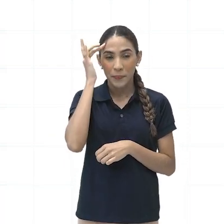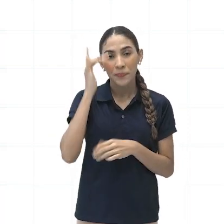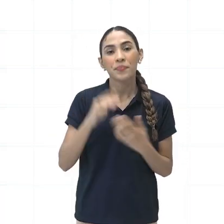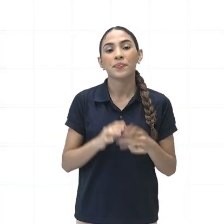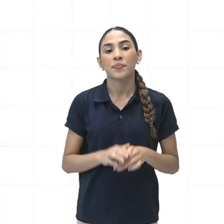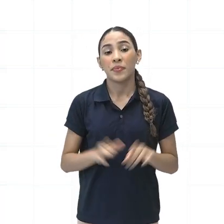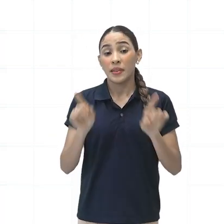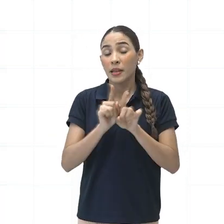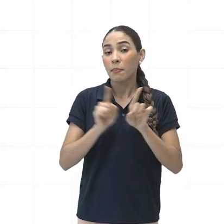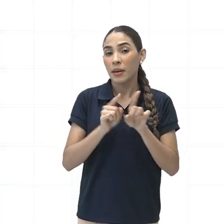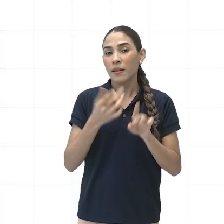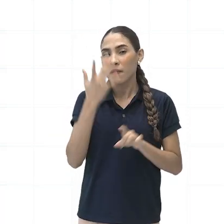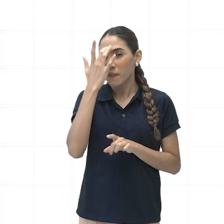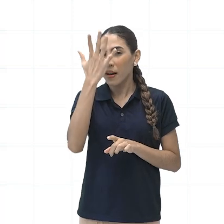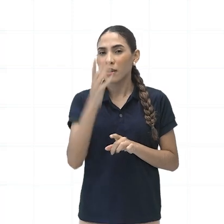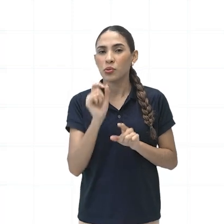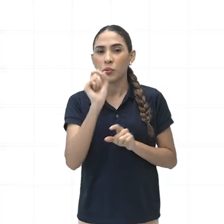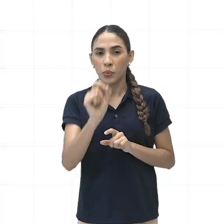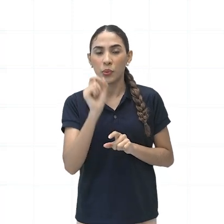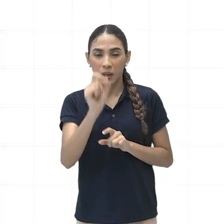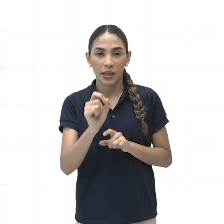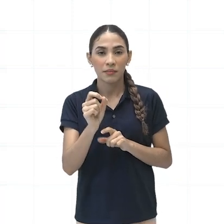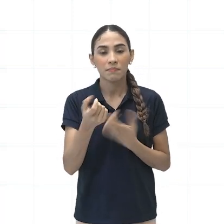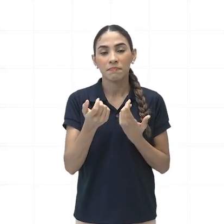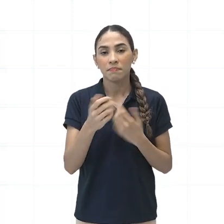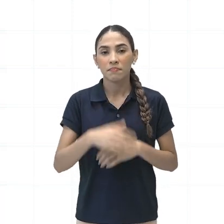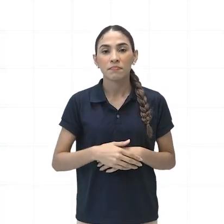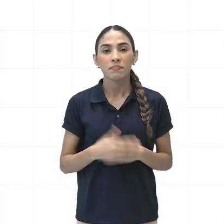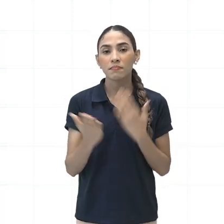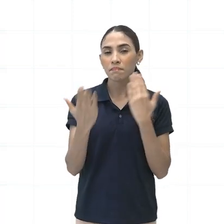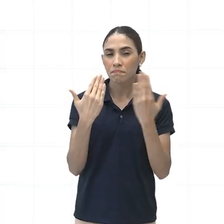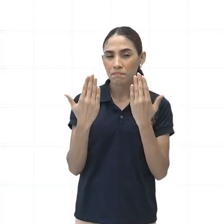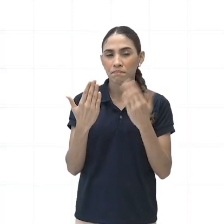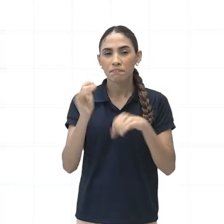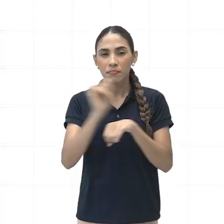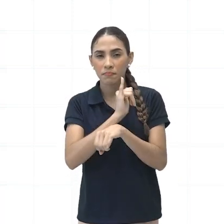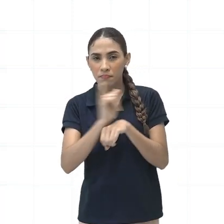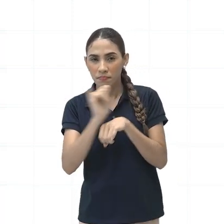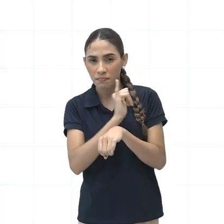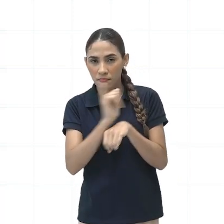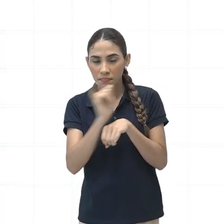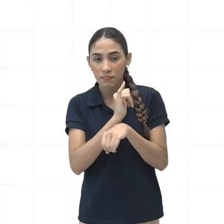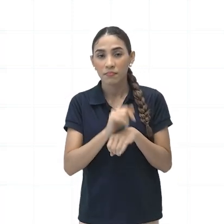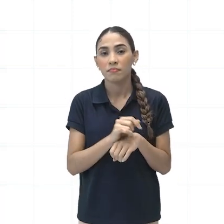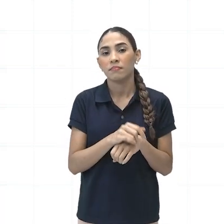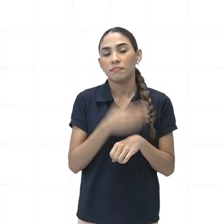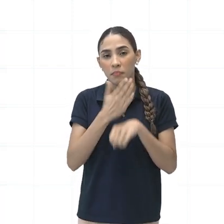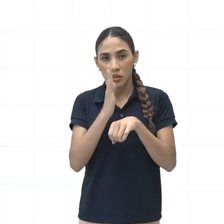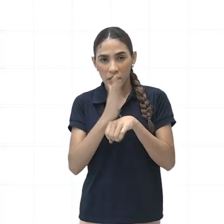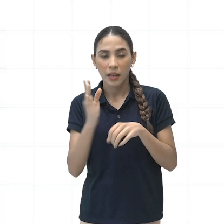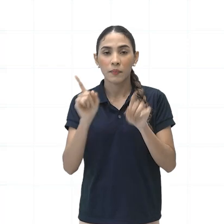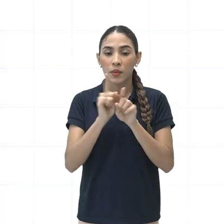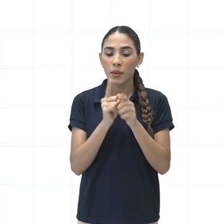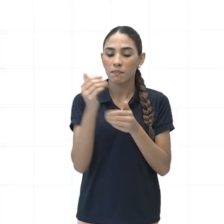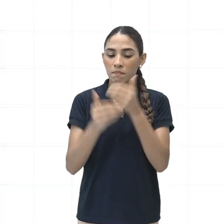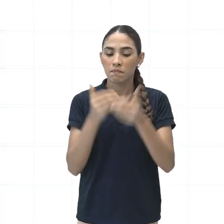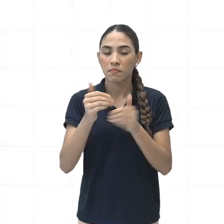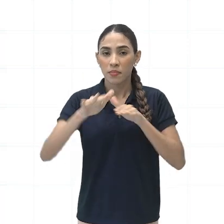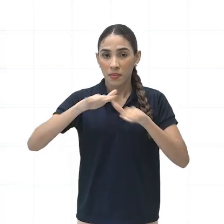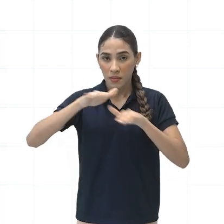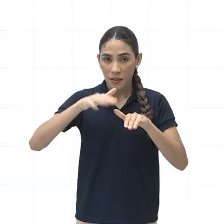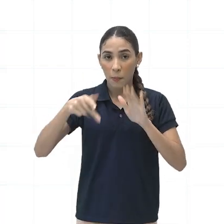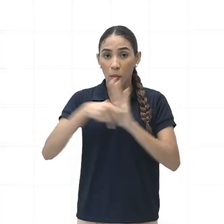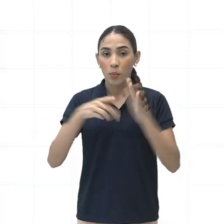Você vai ter mais facilidade para articular essas estratégias e vai desenvolver e trabalhar o seu